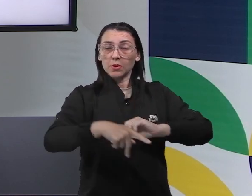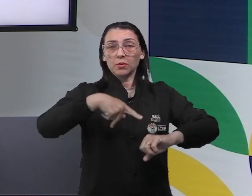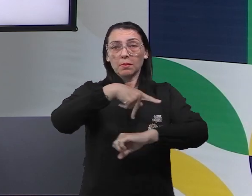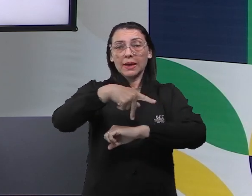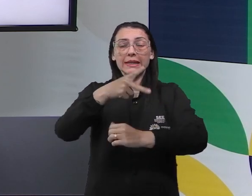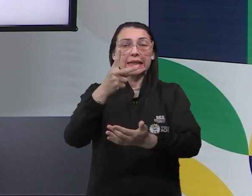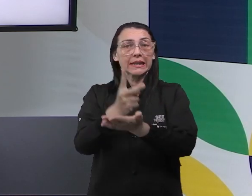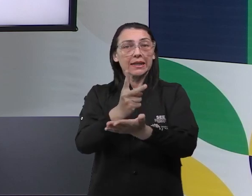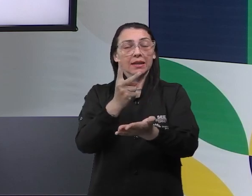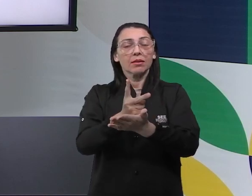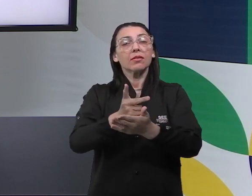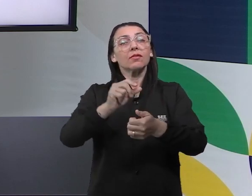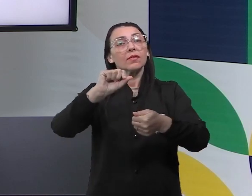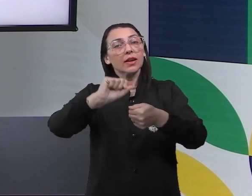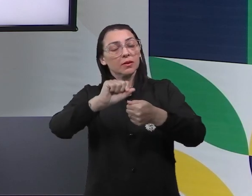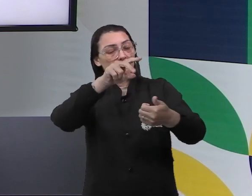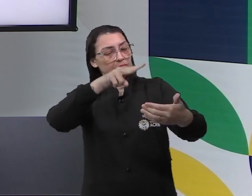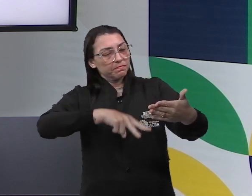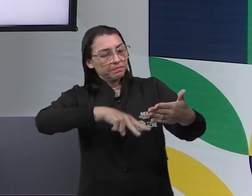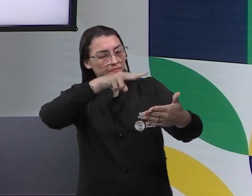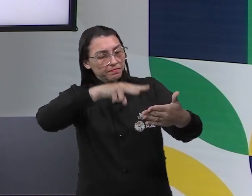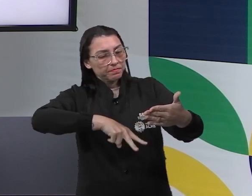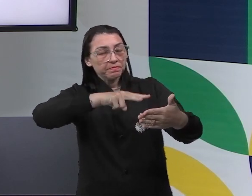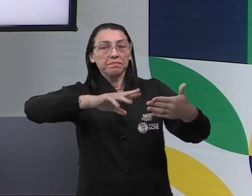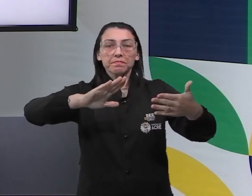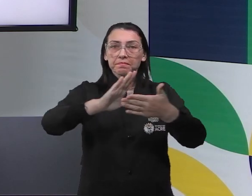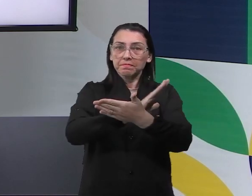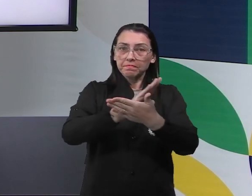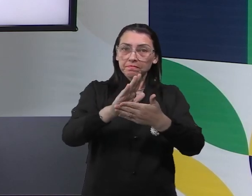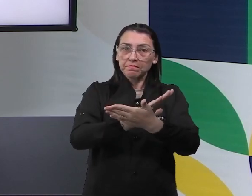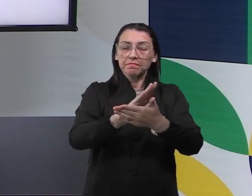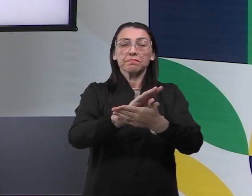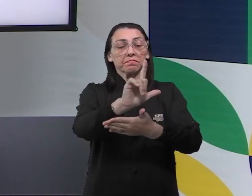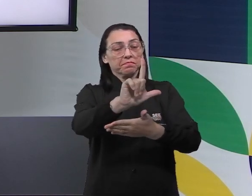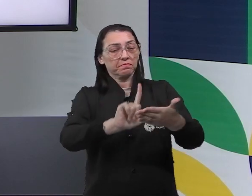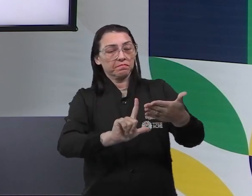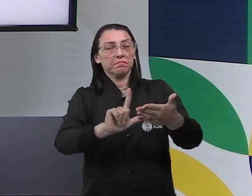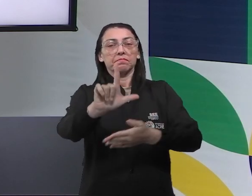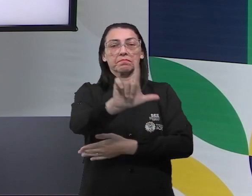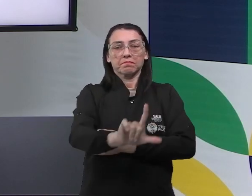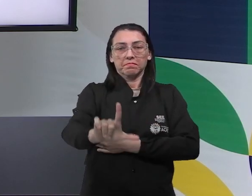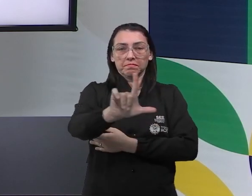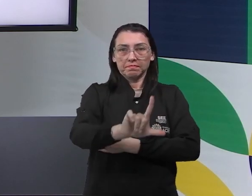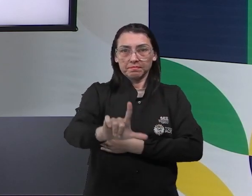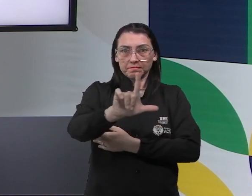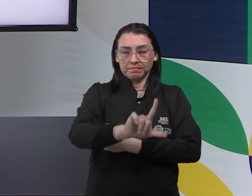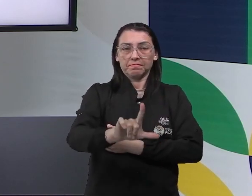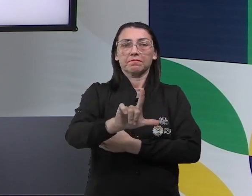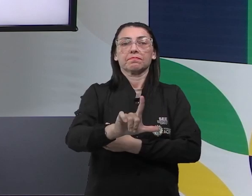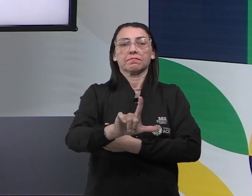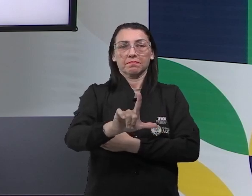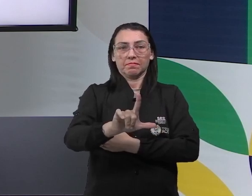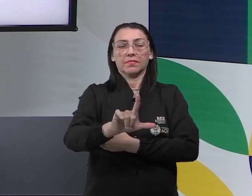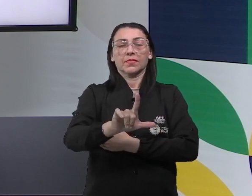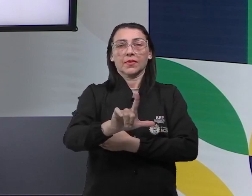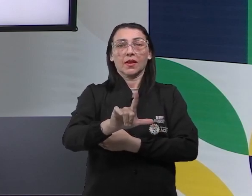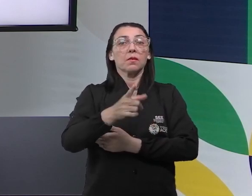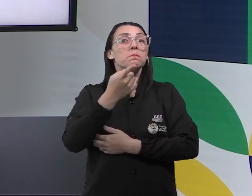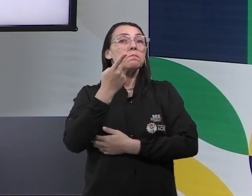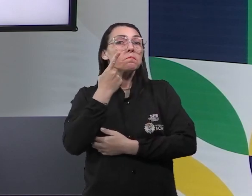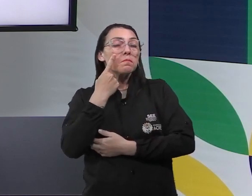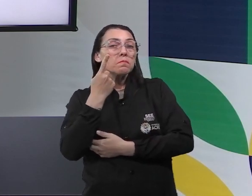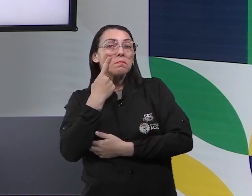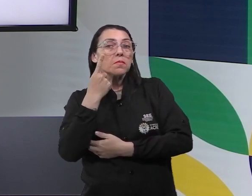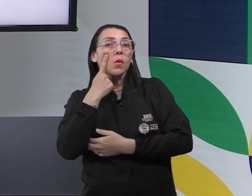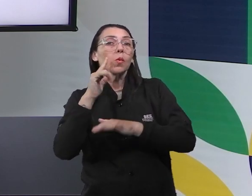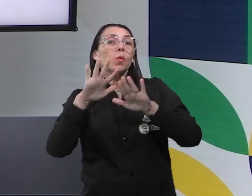sempre que você for fazer uma leitura de alguma obra literária, considerada cânone ou não, observe